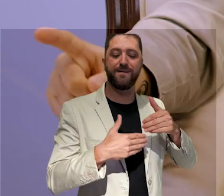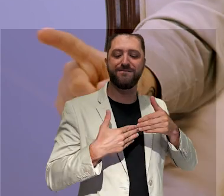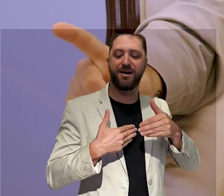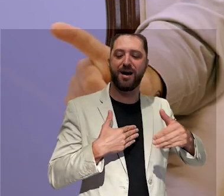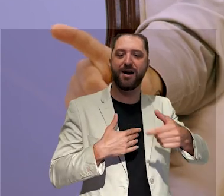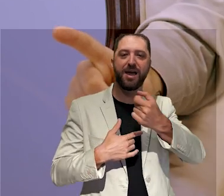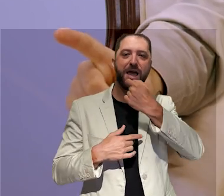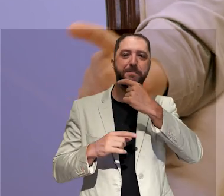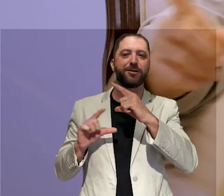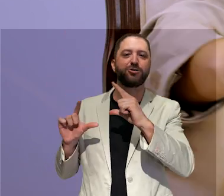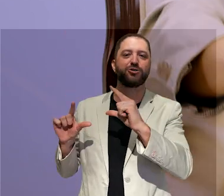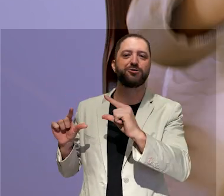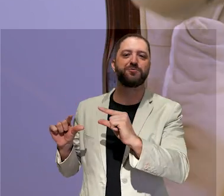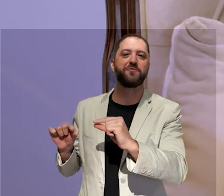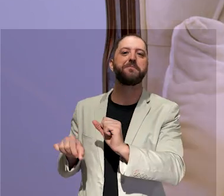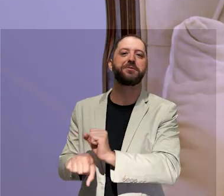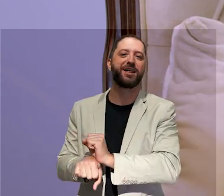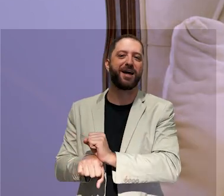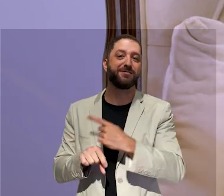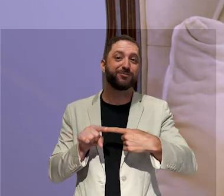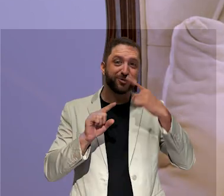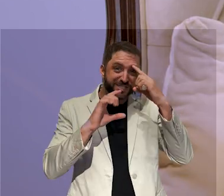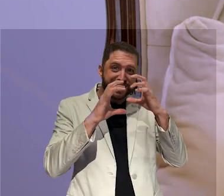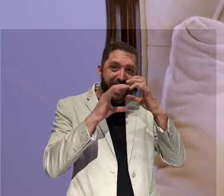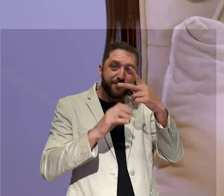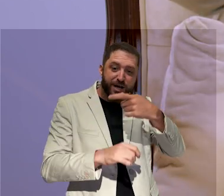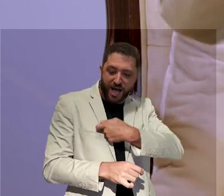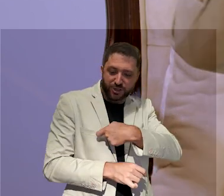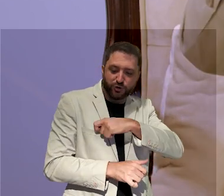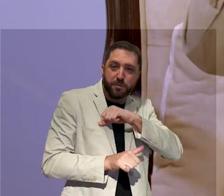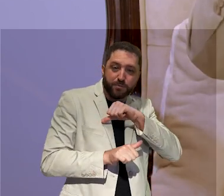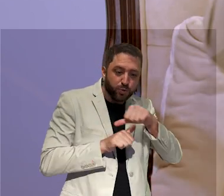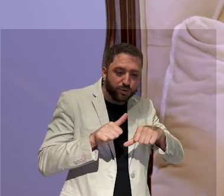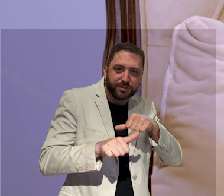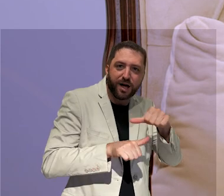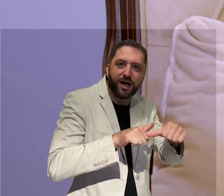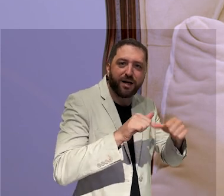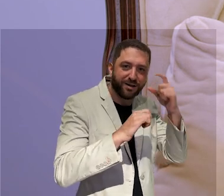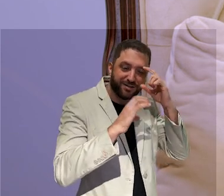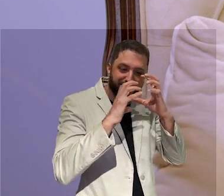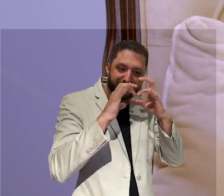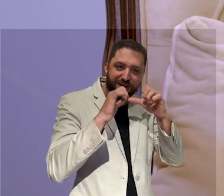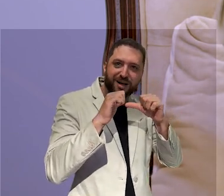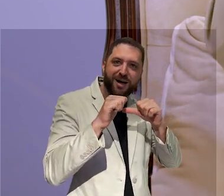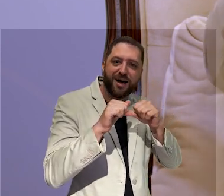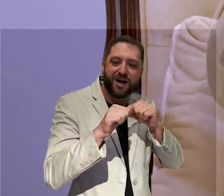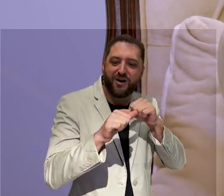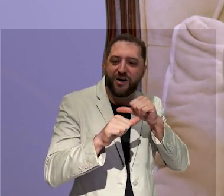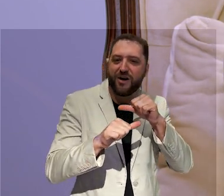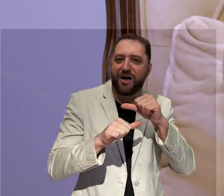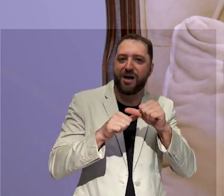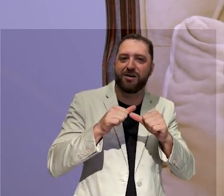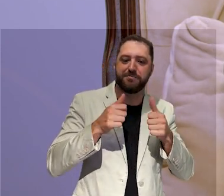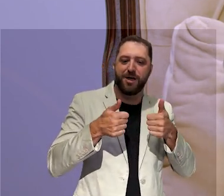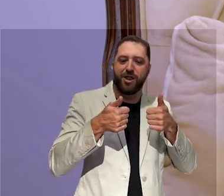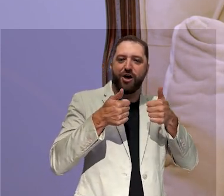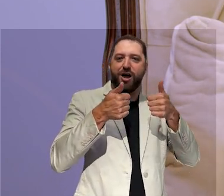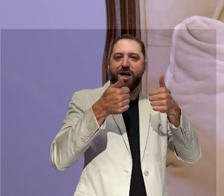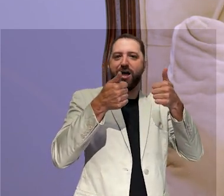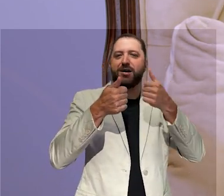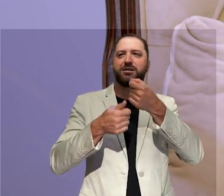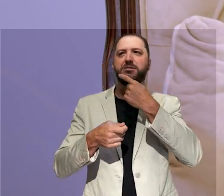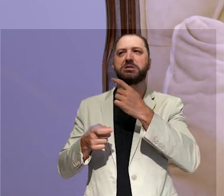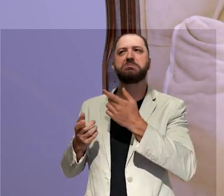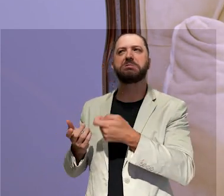parar os remédios vai ser consequência. Porque o seu cérebro vai começar a responder bem às ações feitas todos os dias. E o que eu